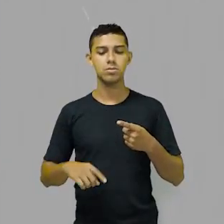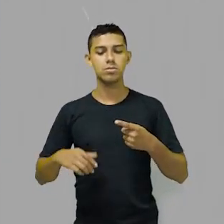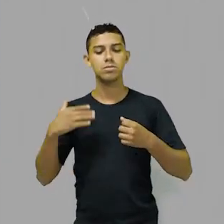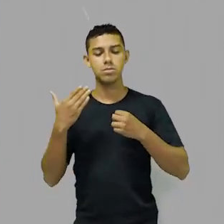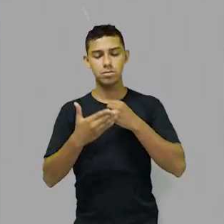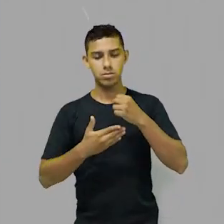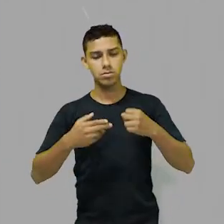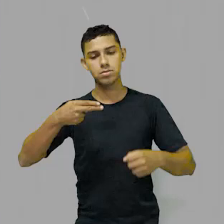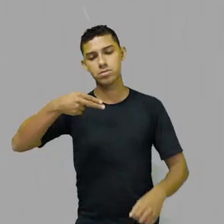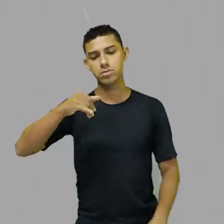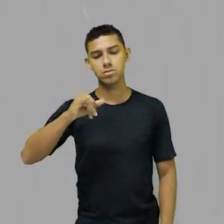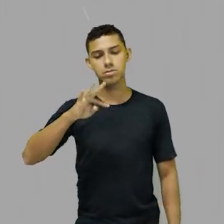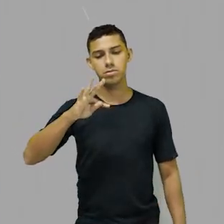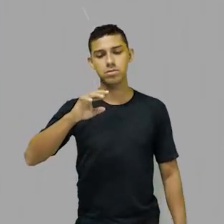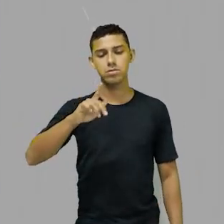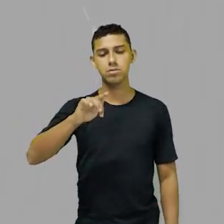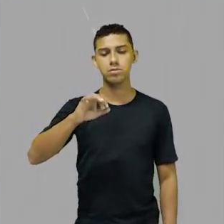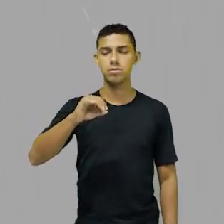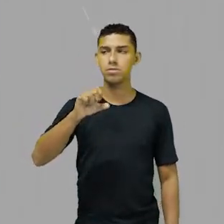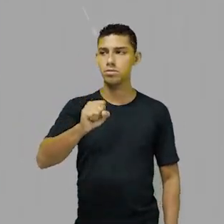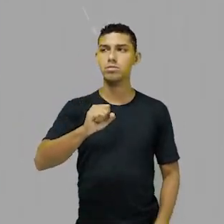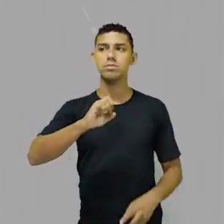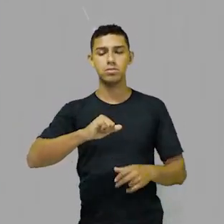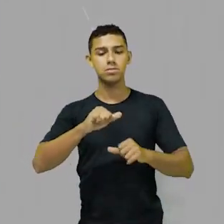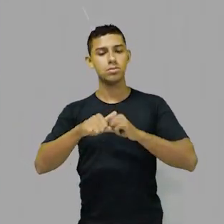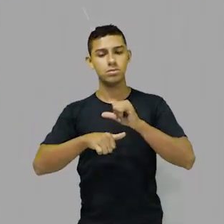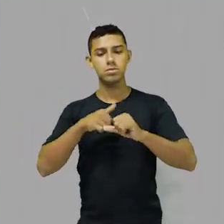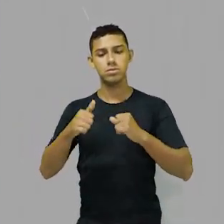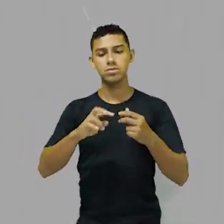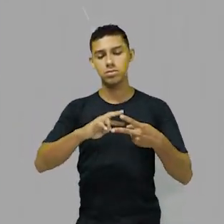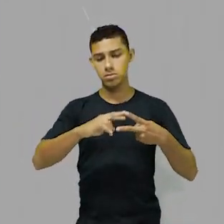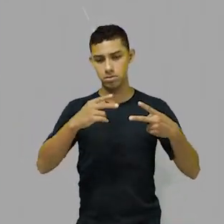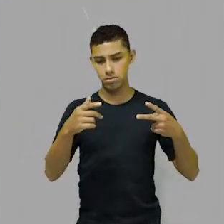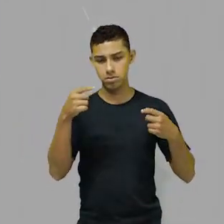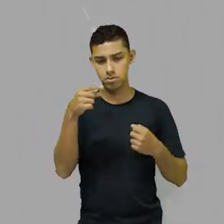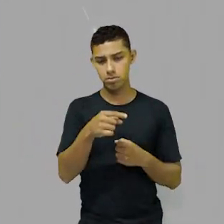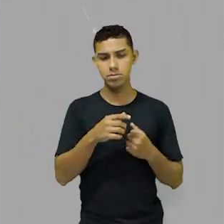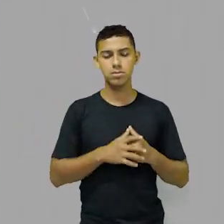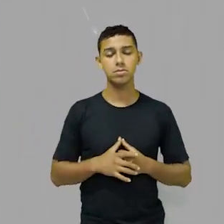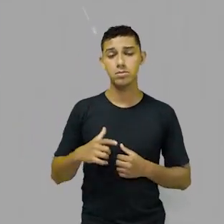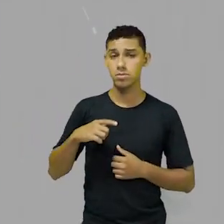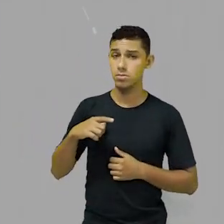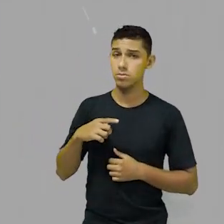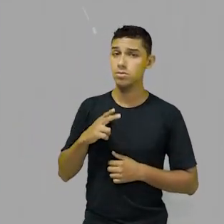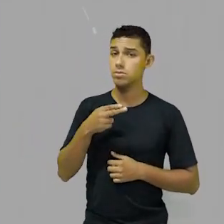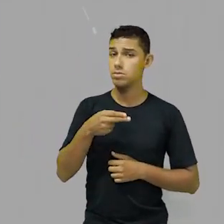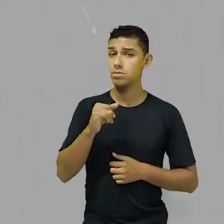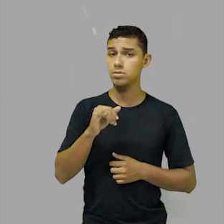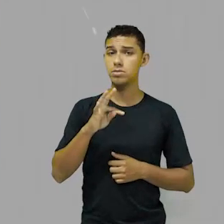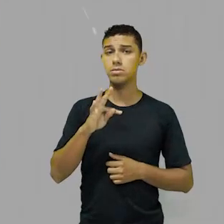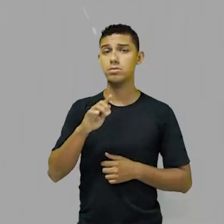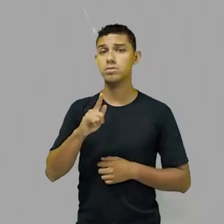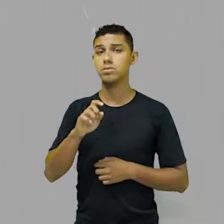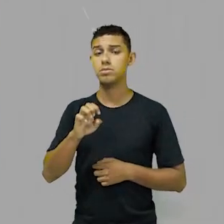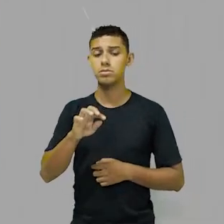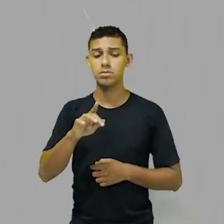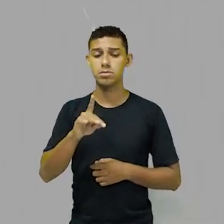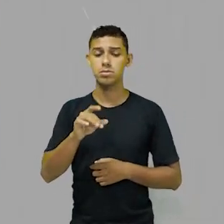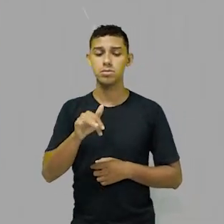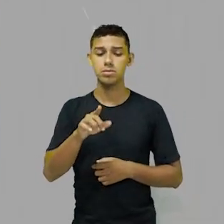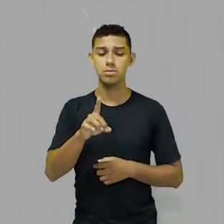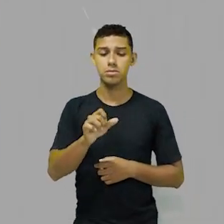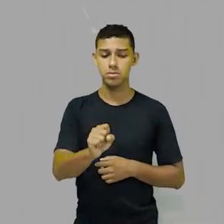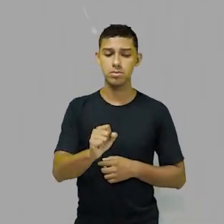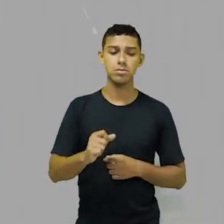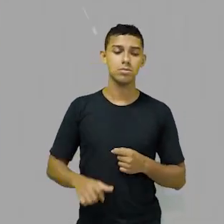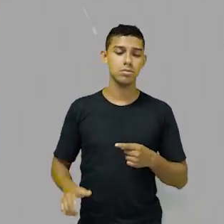bases nitrogenadas que mudam de um nucleotídeo para o outro, né? E as bases nitrogenadas que nós encontramos no DNA